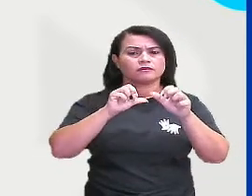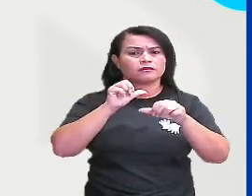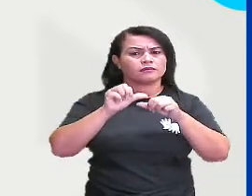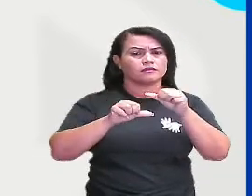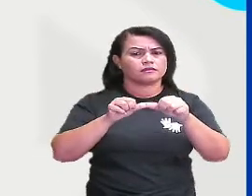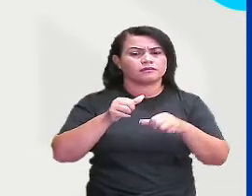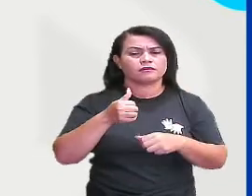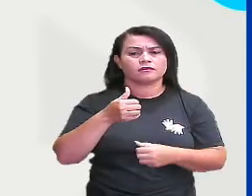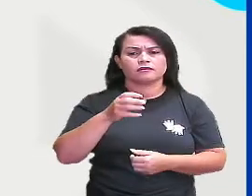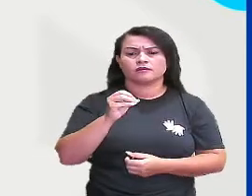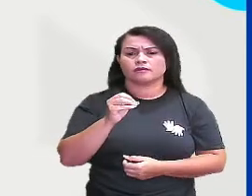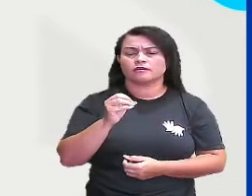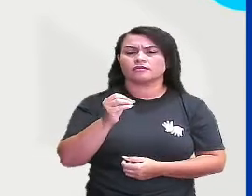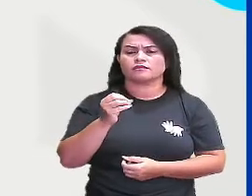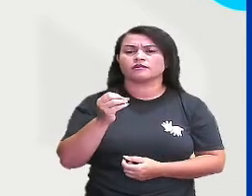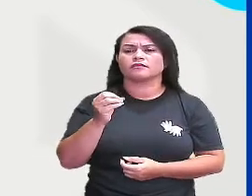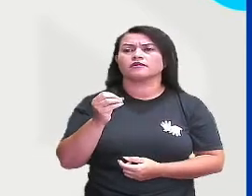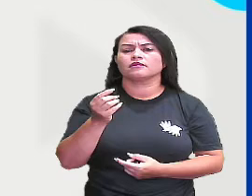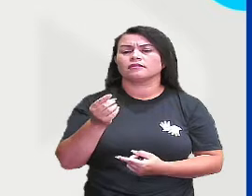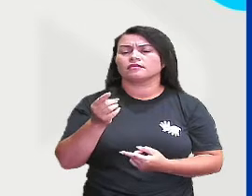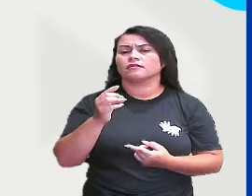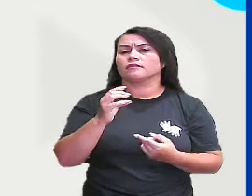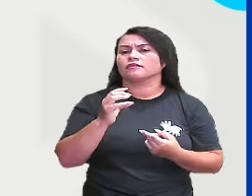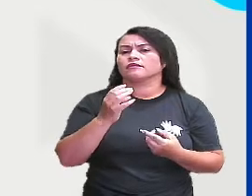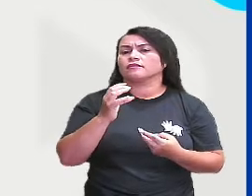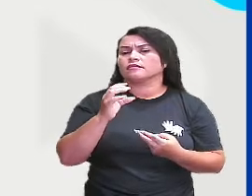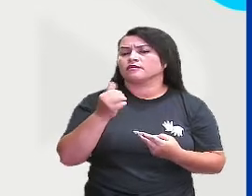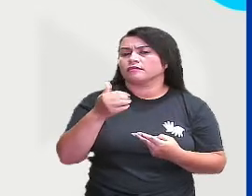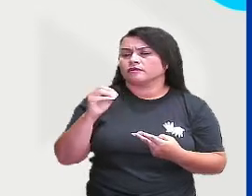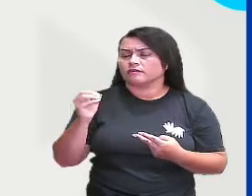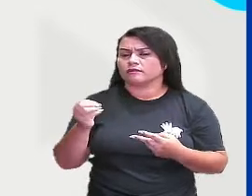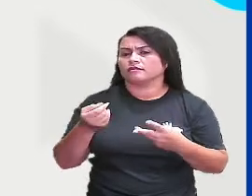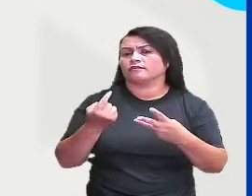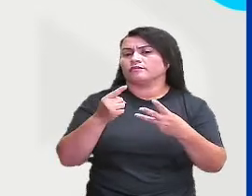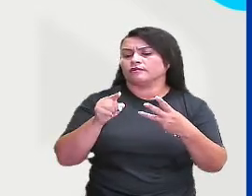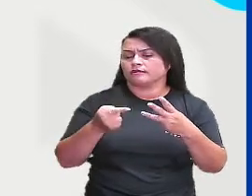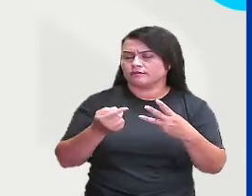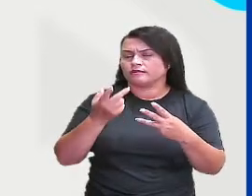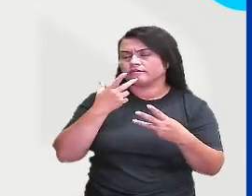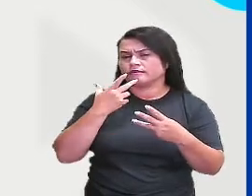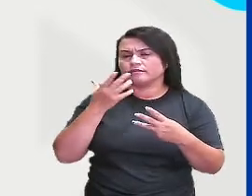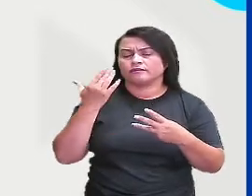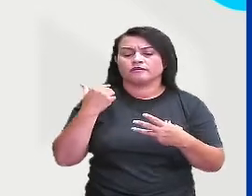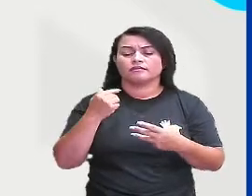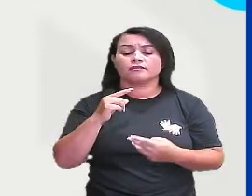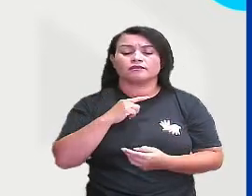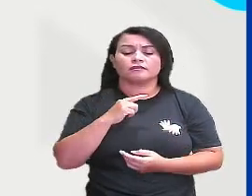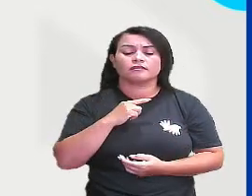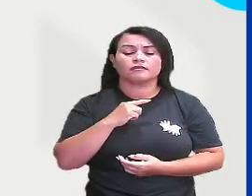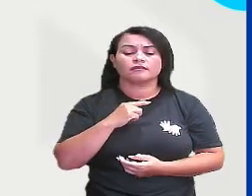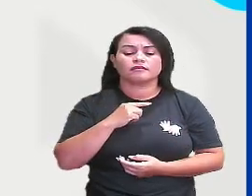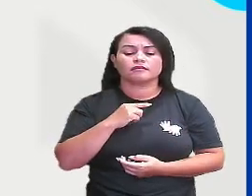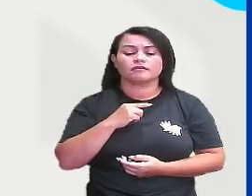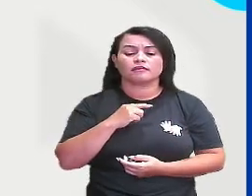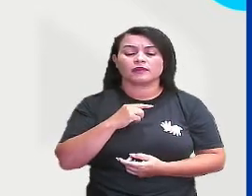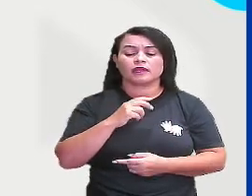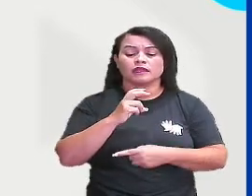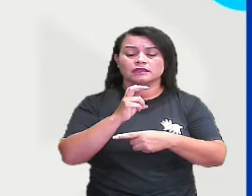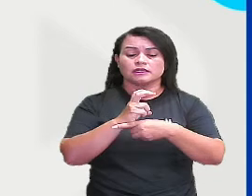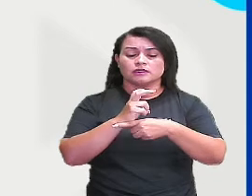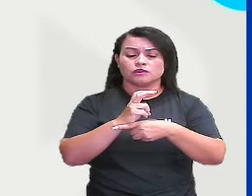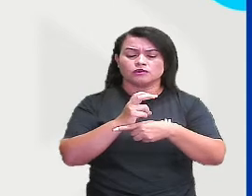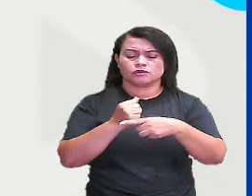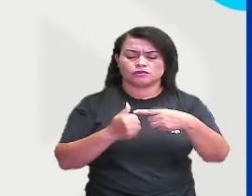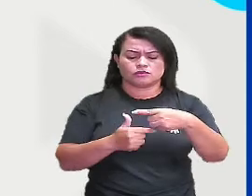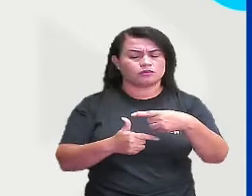10 centésimos e milésimos, aquele que a gente já falou. Mas aí eu tenho 5 sobre 12. Como